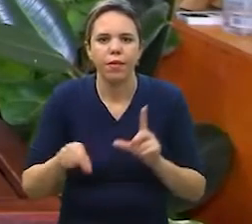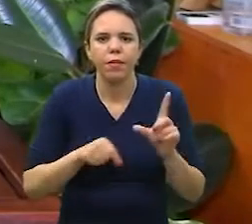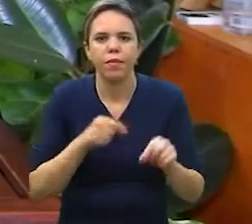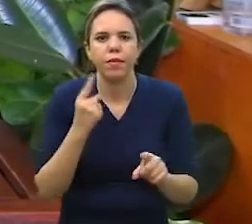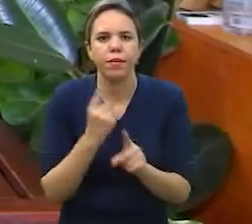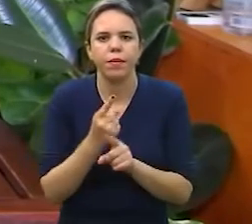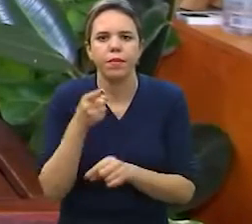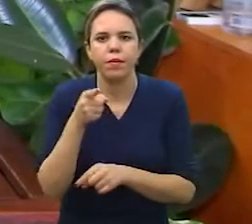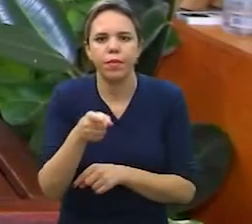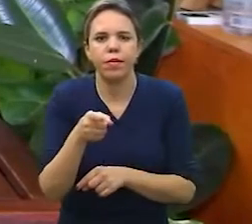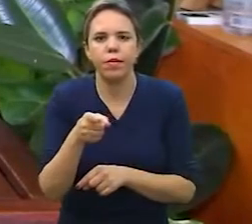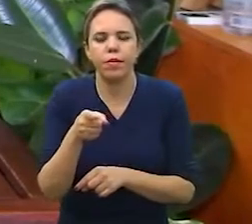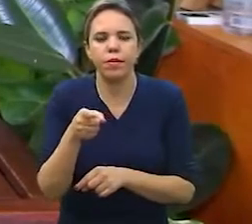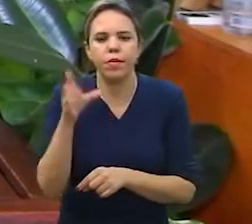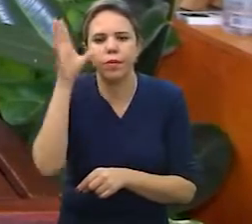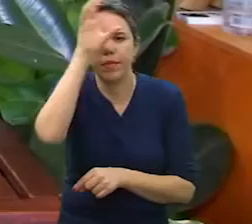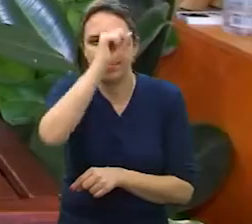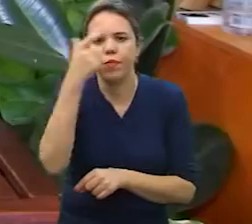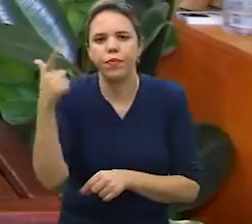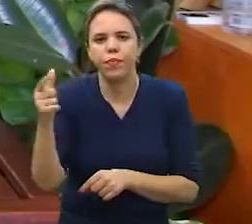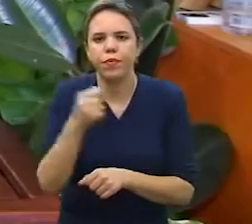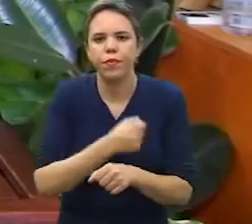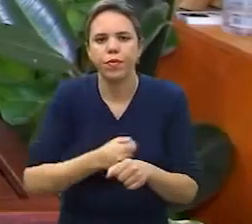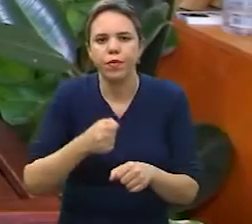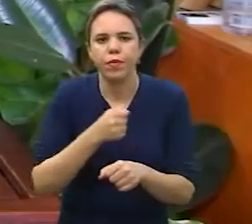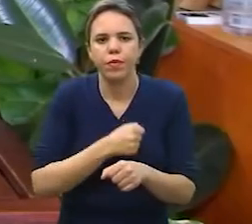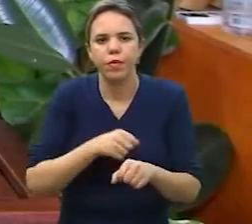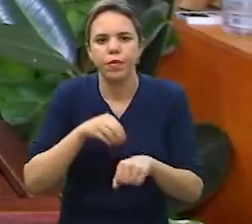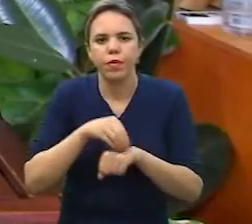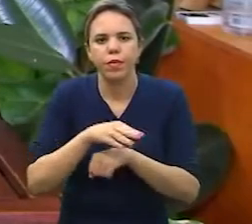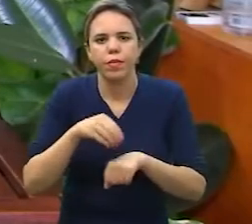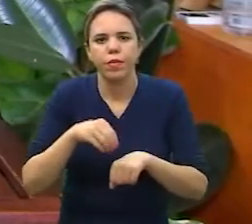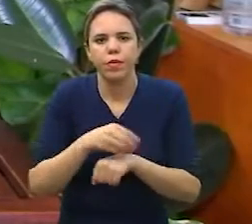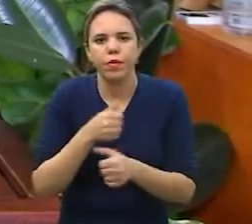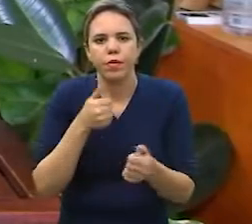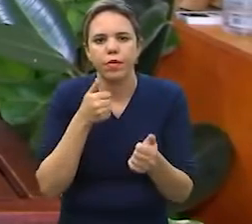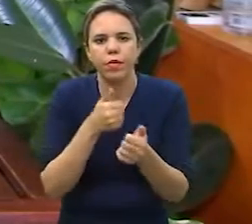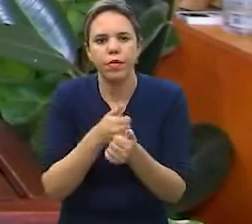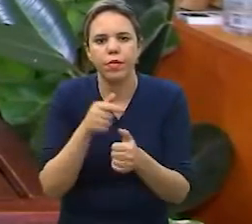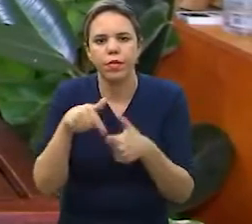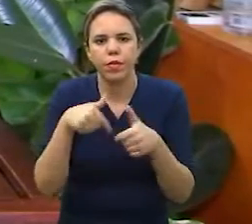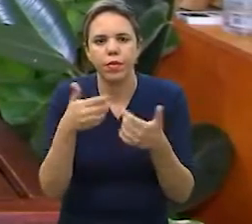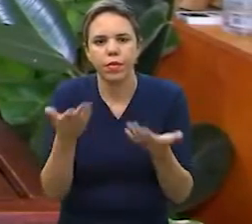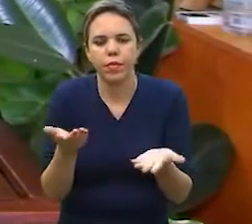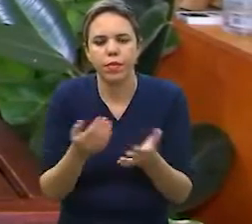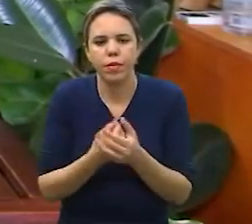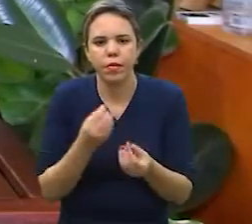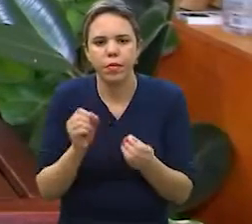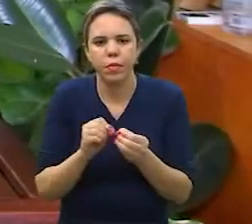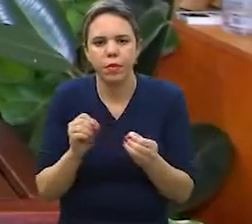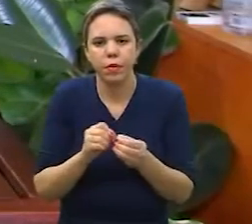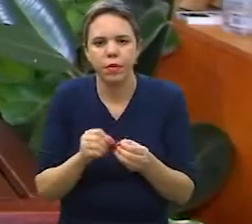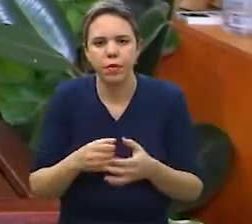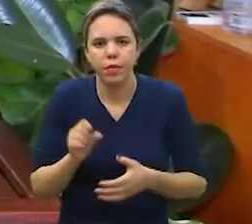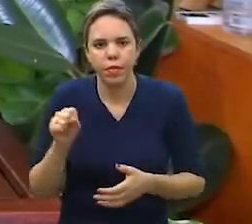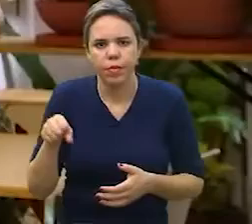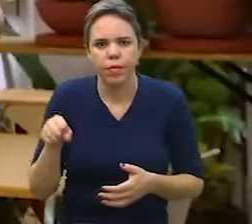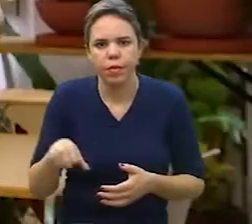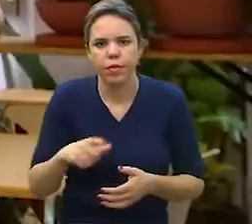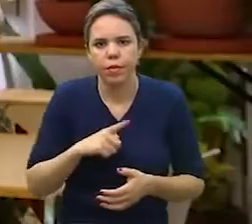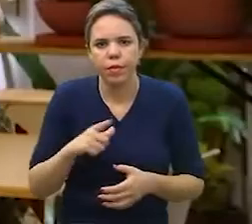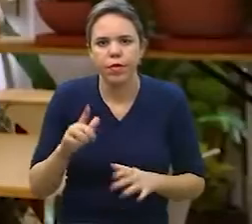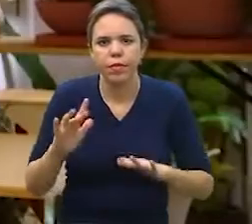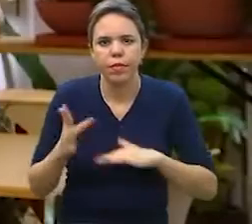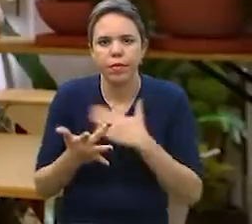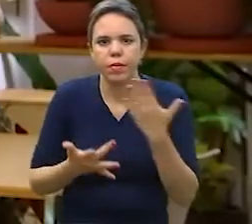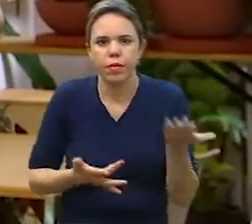para te encontrar, para aprender outras receitas, dicas, te acompanhar o seu trabalho. Como é que faz? Sim, ó. Tem nas